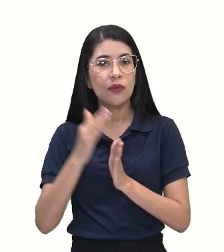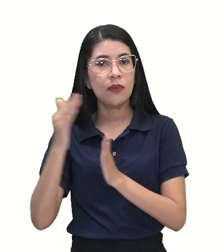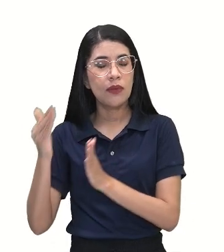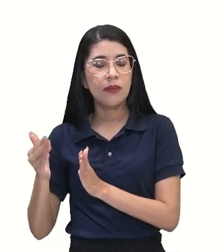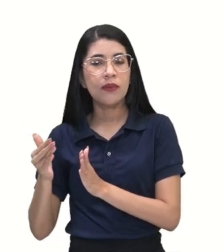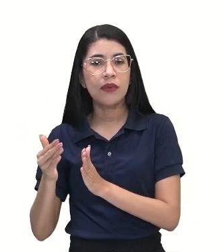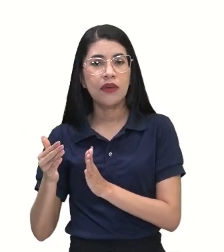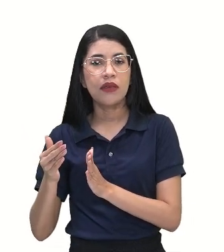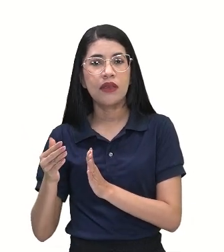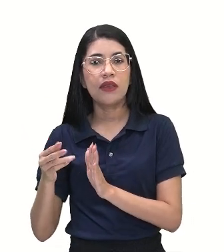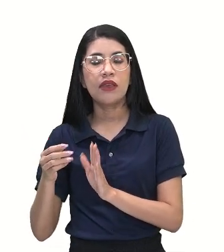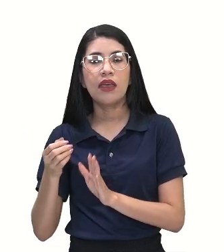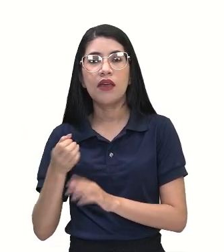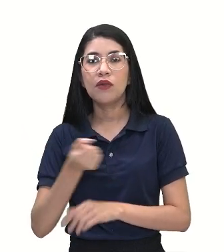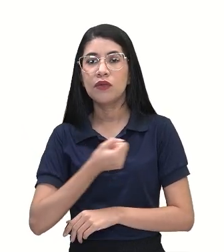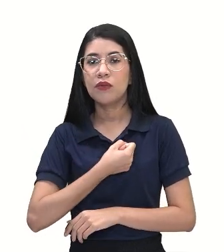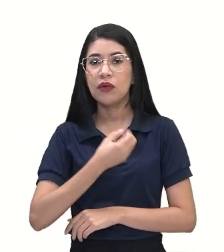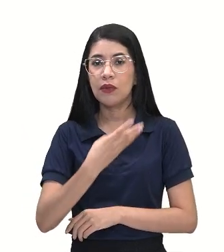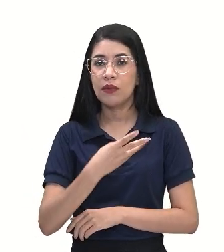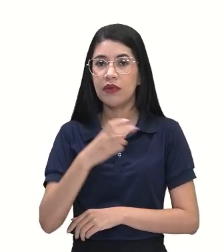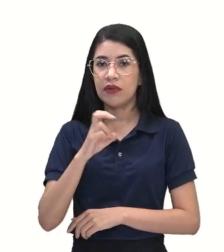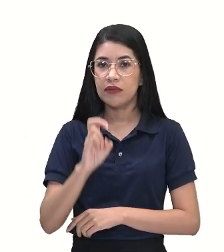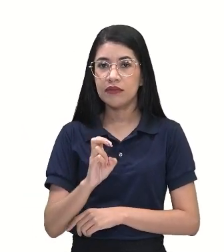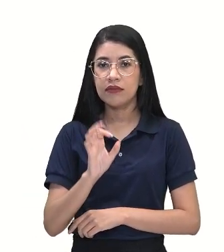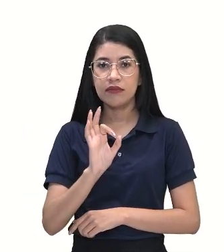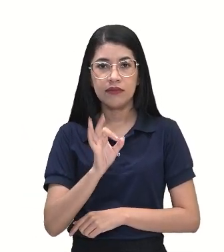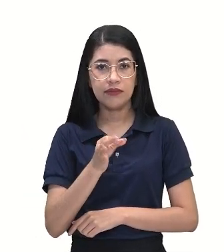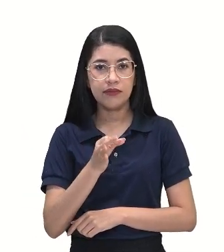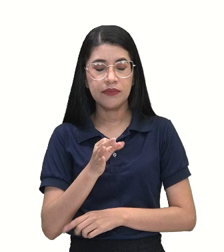é o 45. É ou não é?